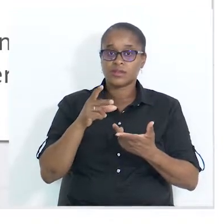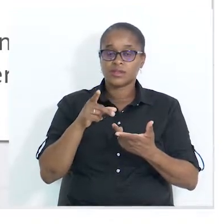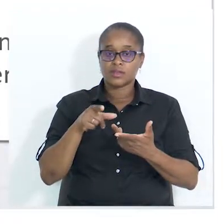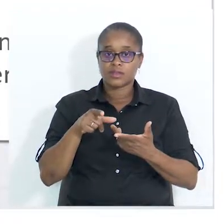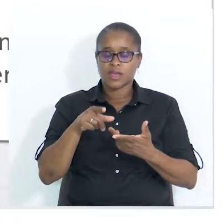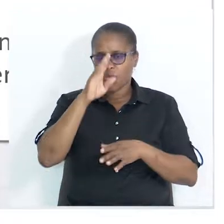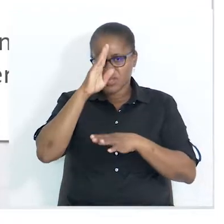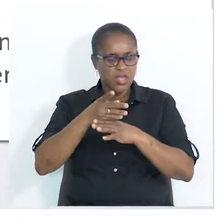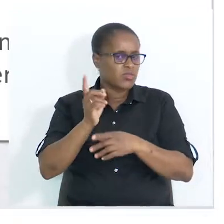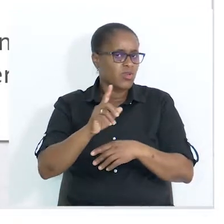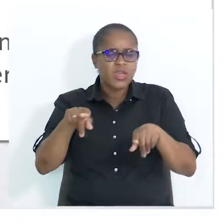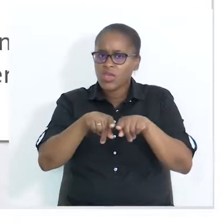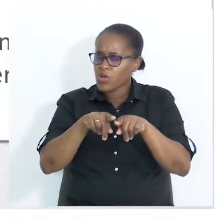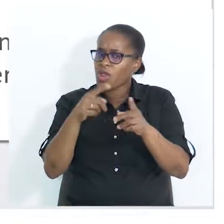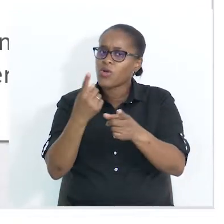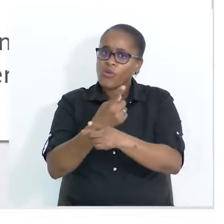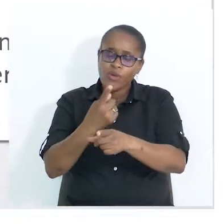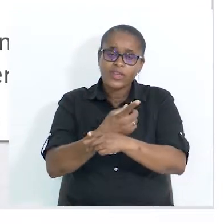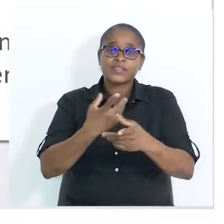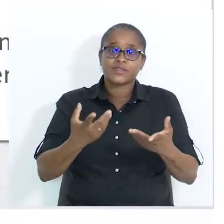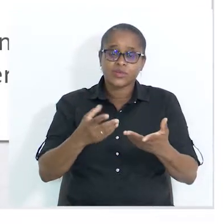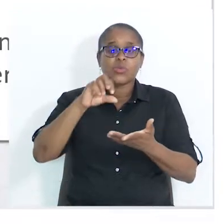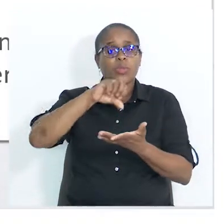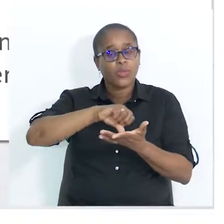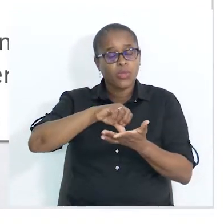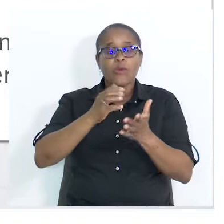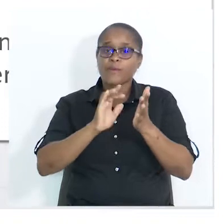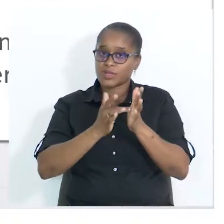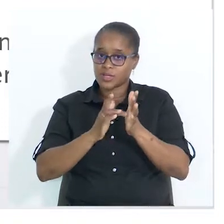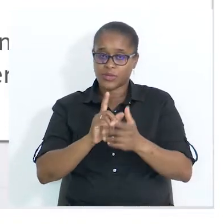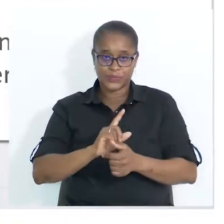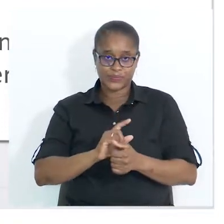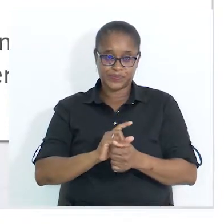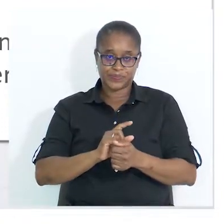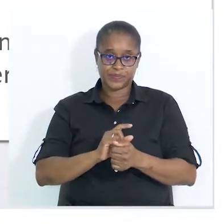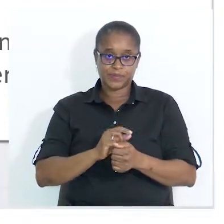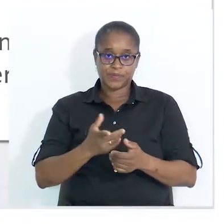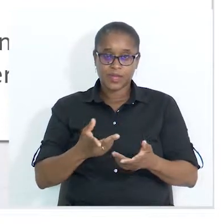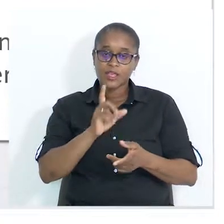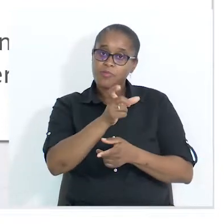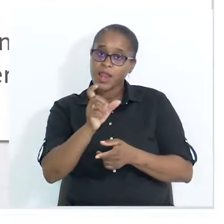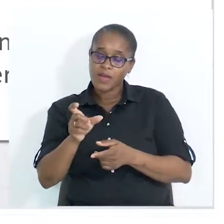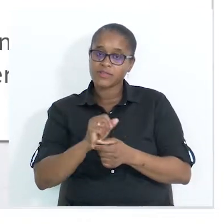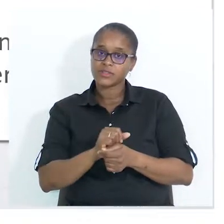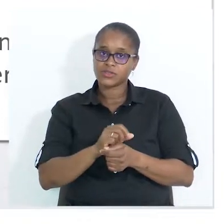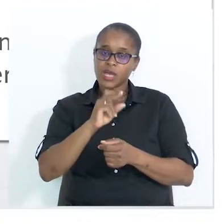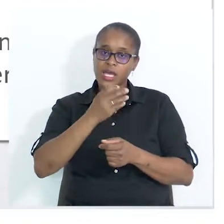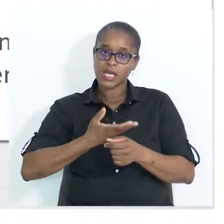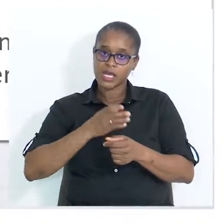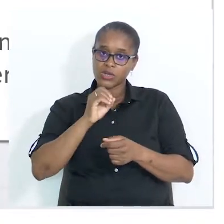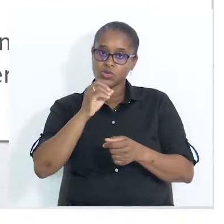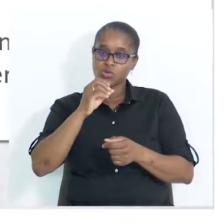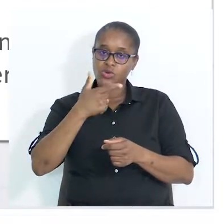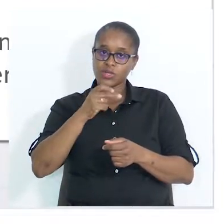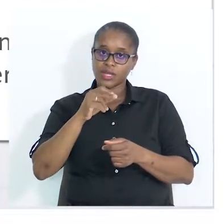Não acontece a mesma coisa com o território brasileiro. As palavras são adotadas, ok?